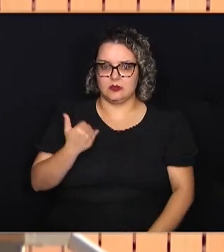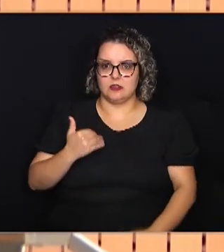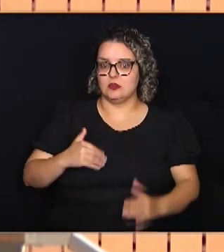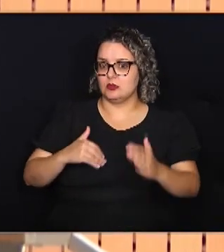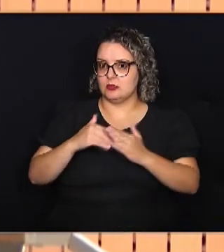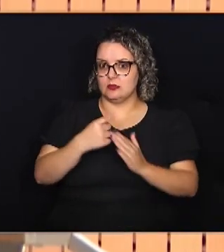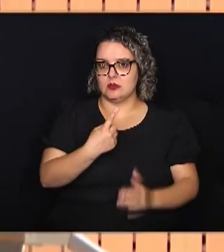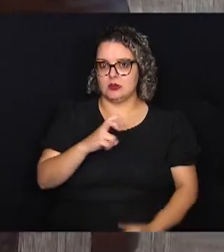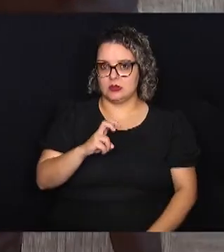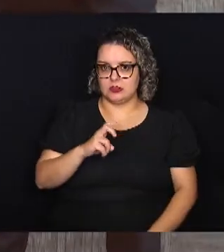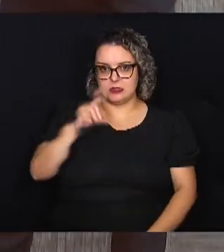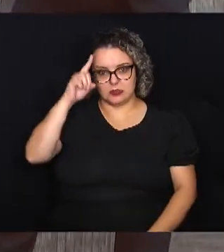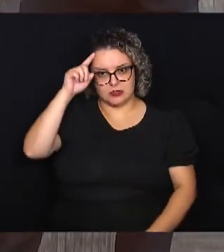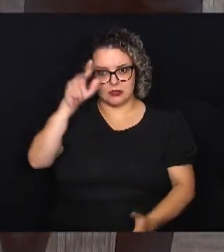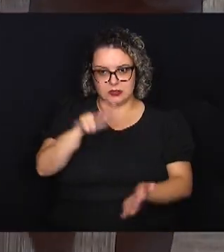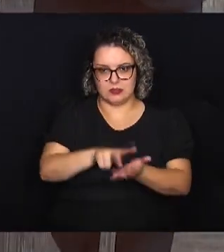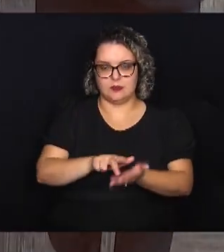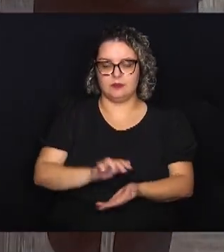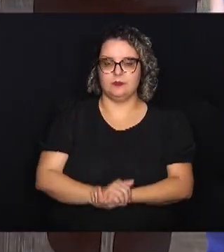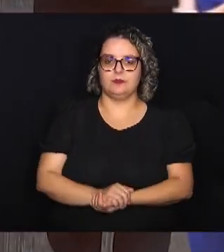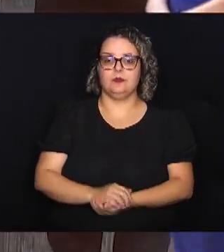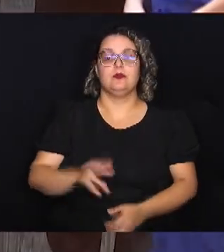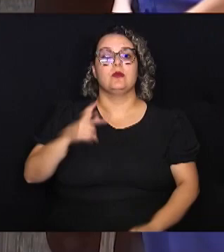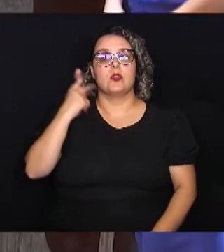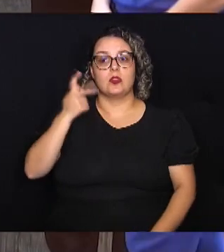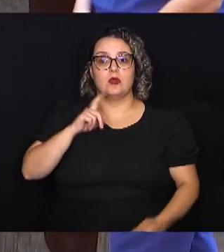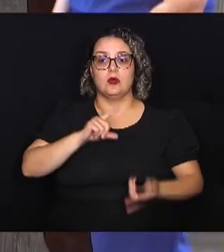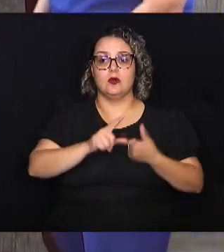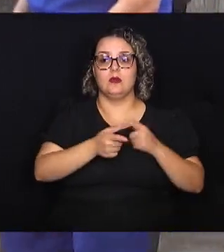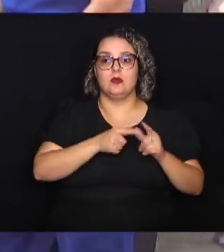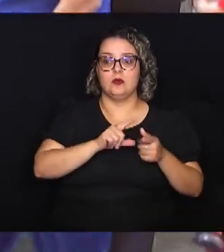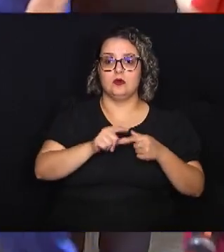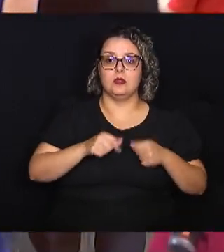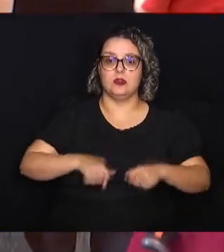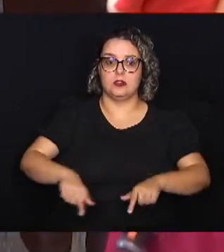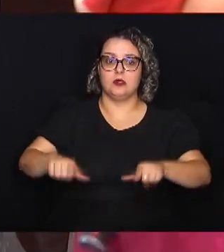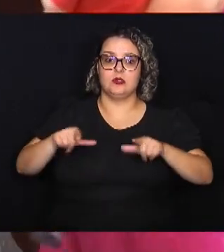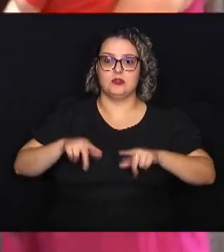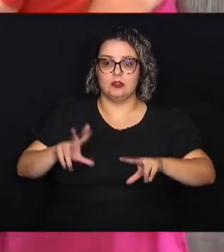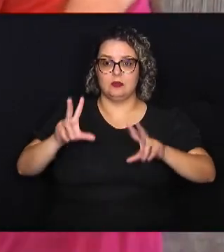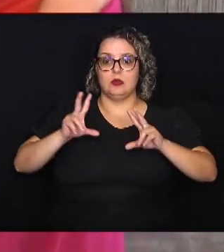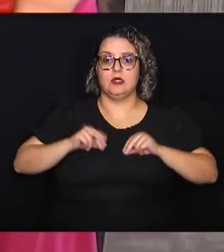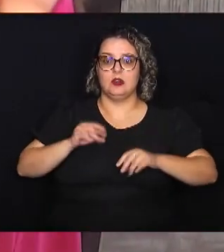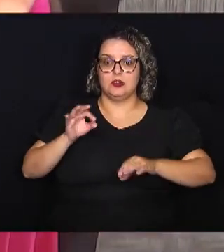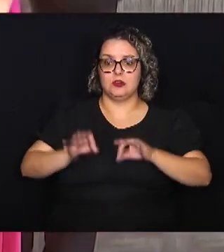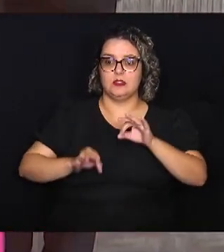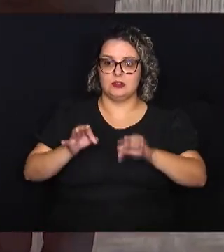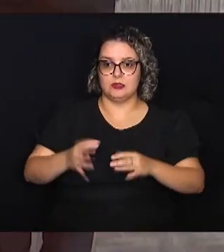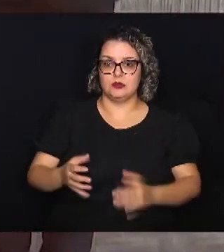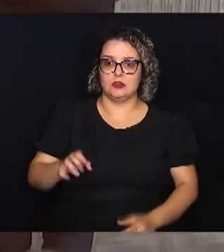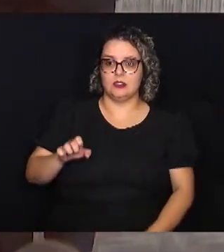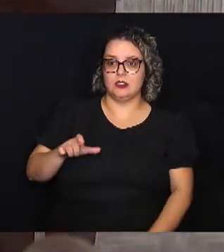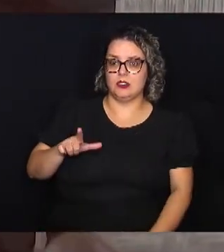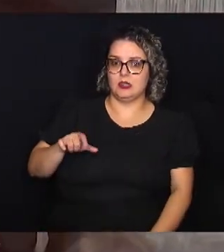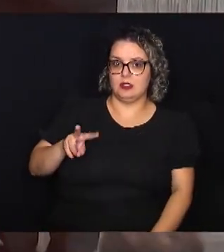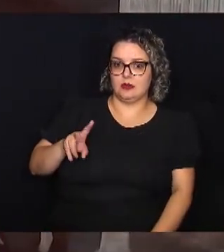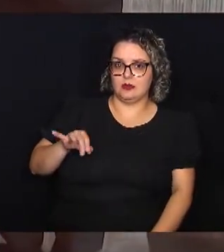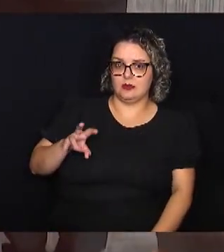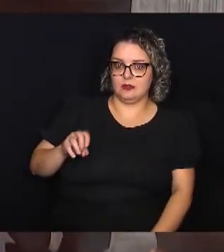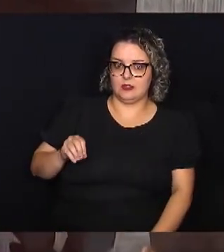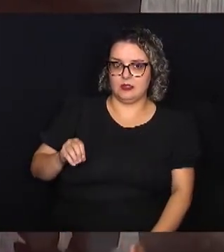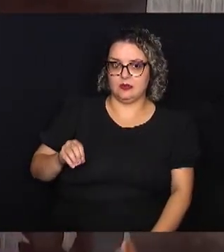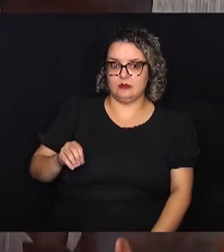dias internados. O vereador Major Jaime ainda concedeu um diploma de mérito jurídico Elvino Silva Filho